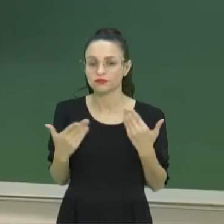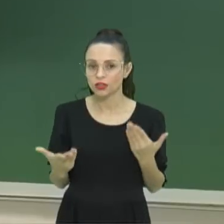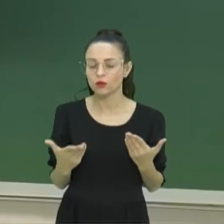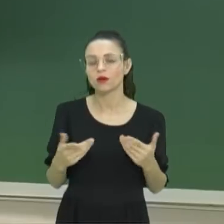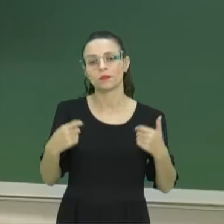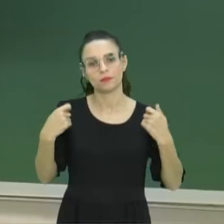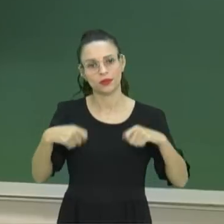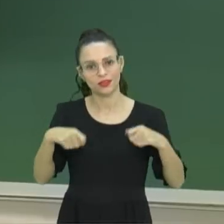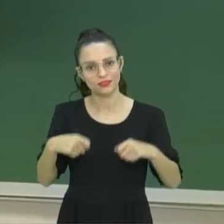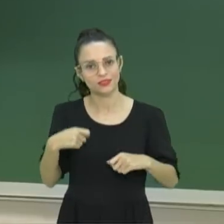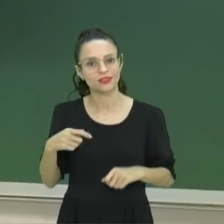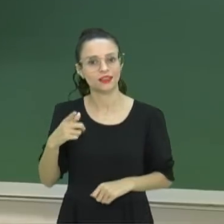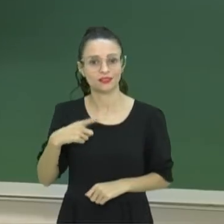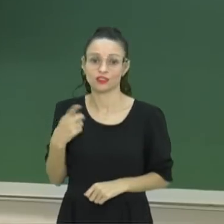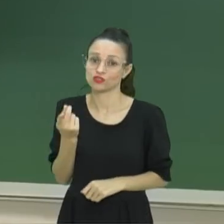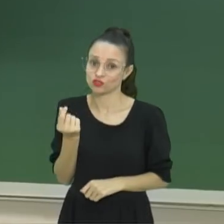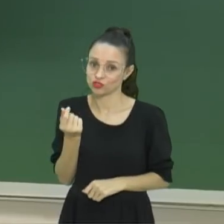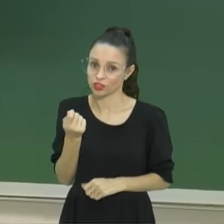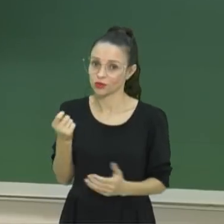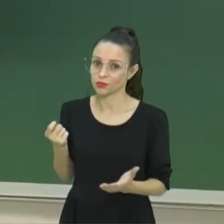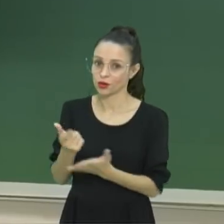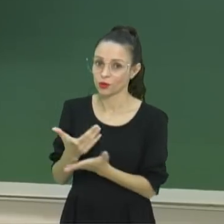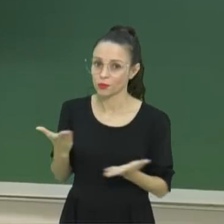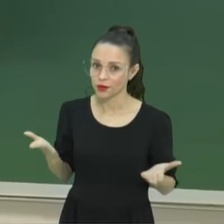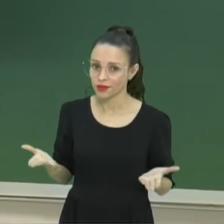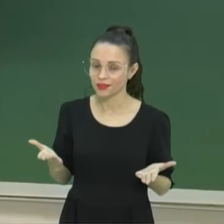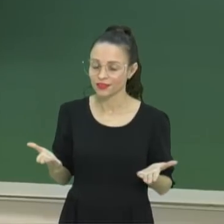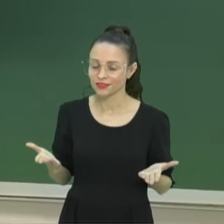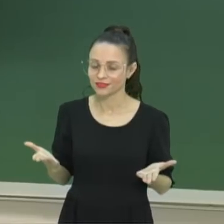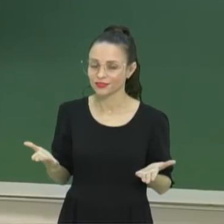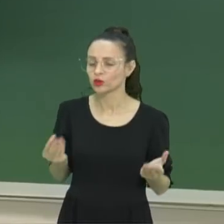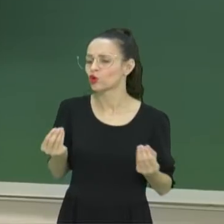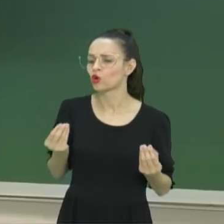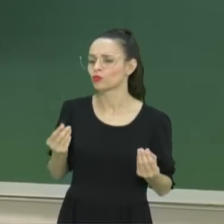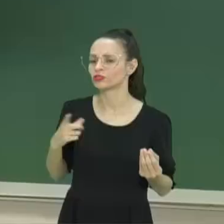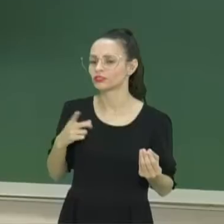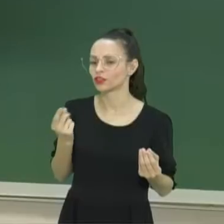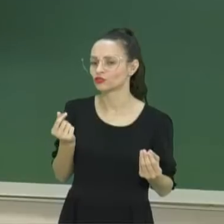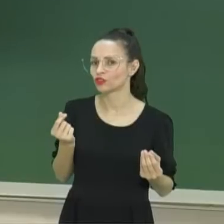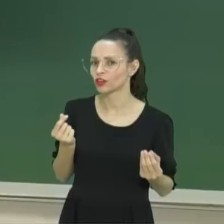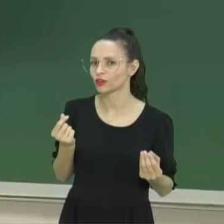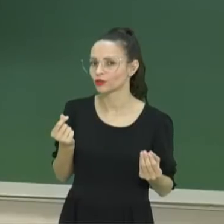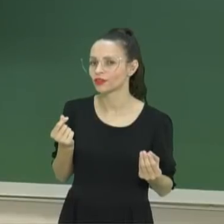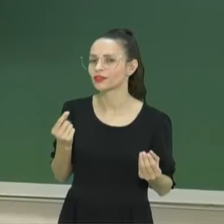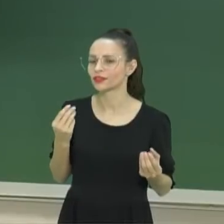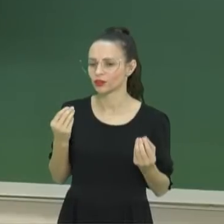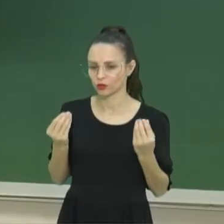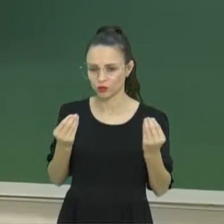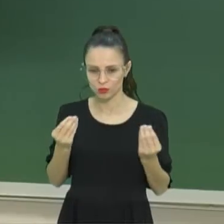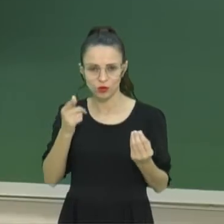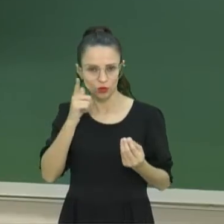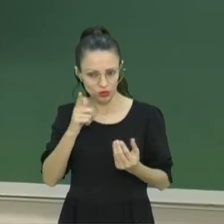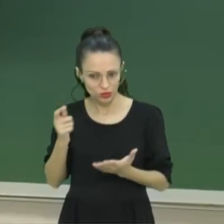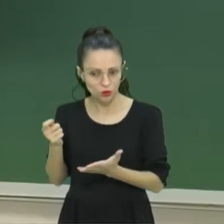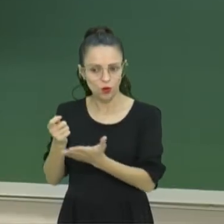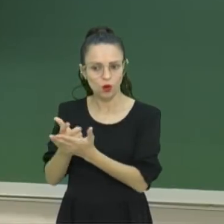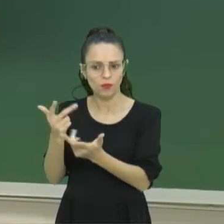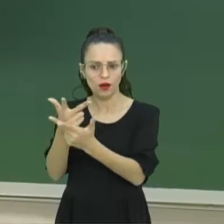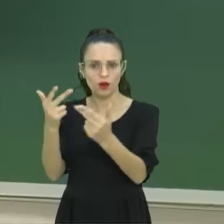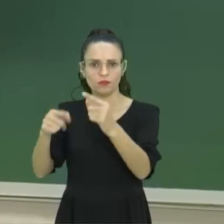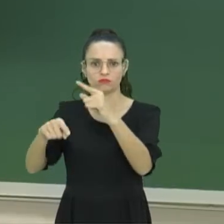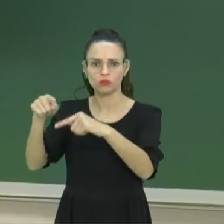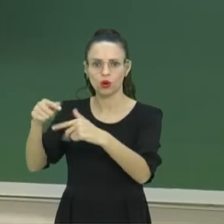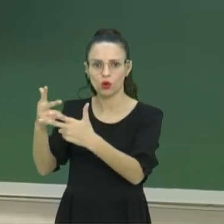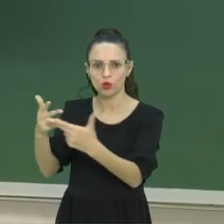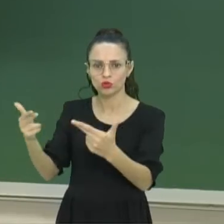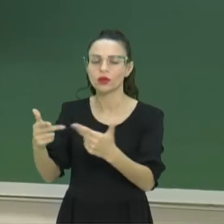é preciso ter esse valor disponível. Então, para que se tenha esse valor, para que você possa consumir esses